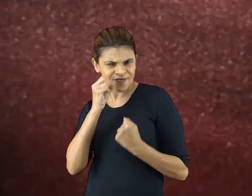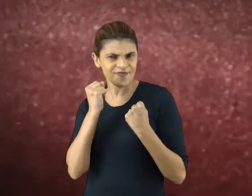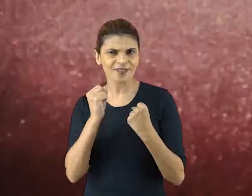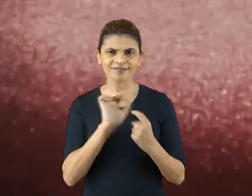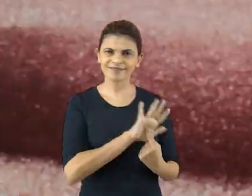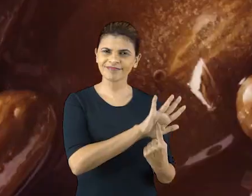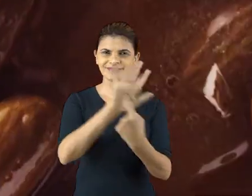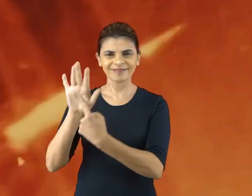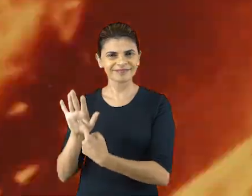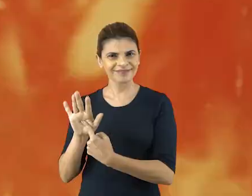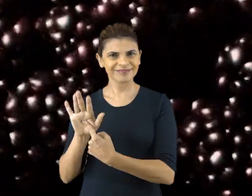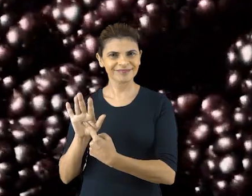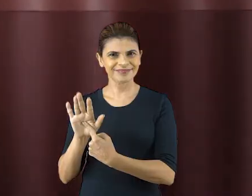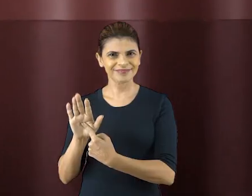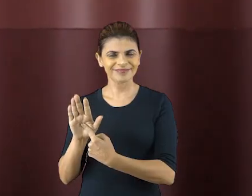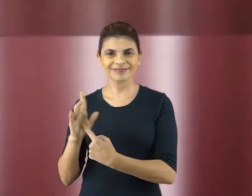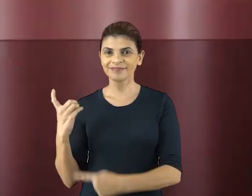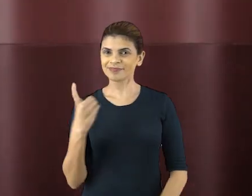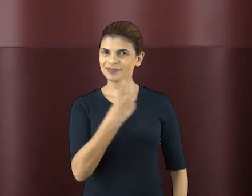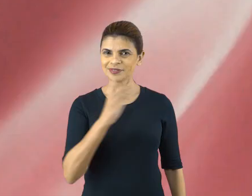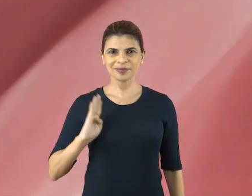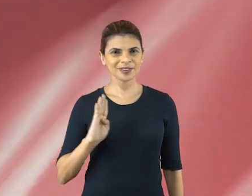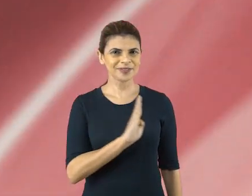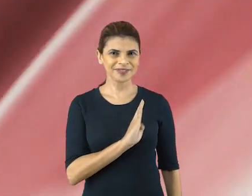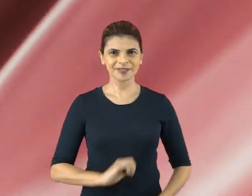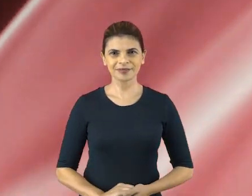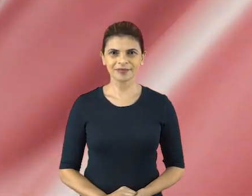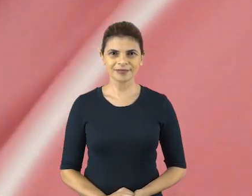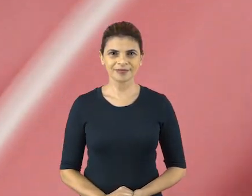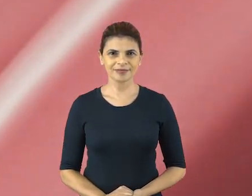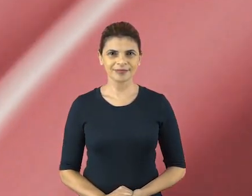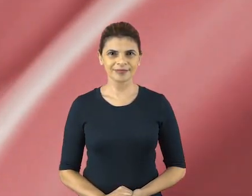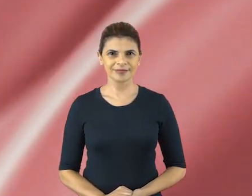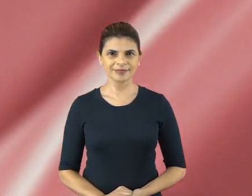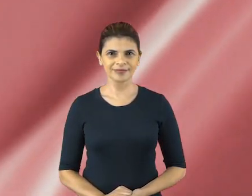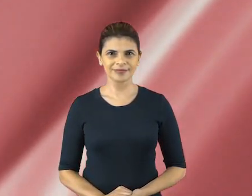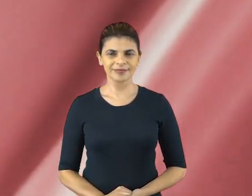intensidade. Borrifa fragrância no pescoço. Glamour é O Boticário.